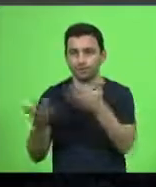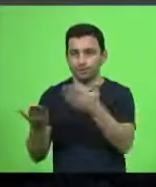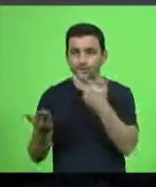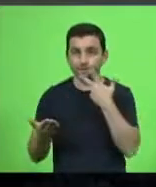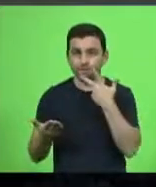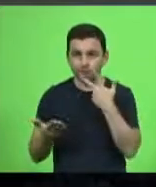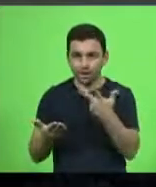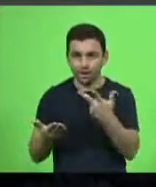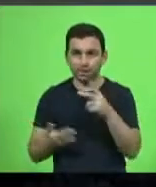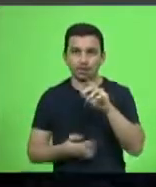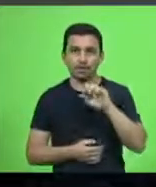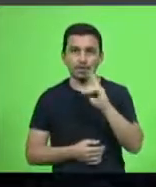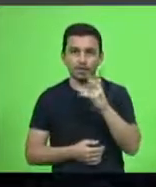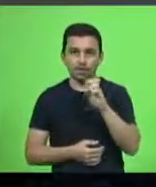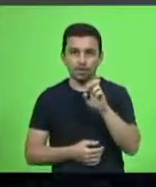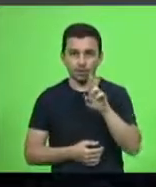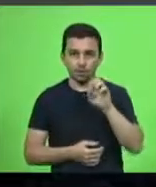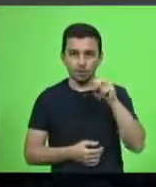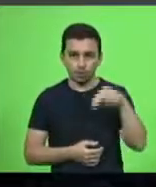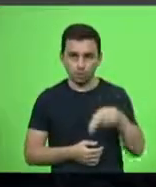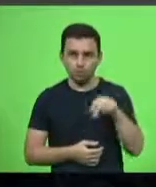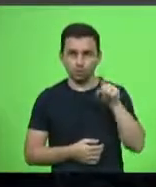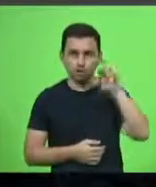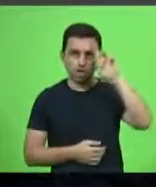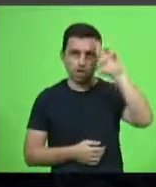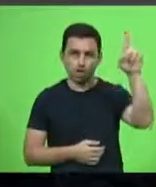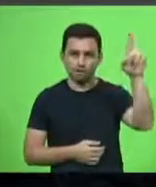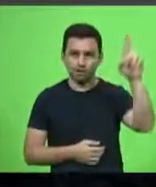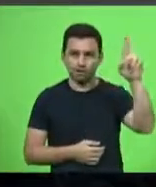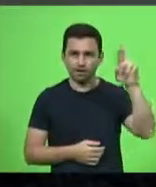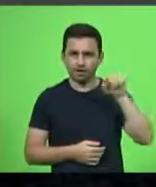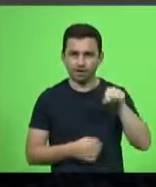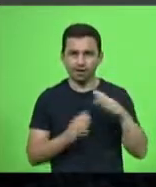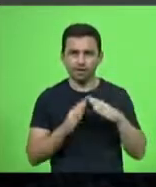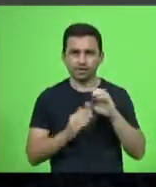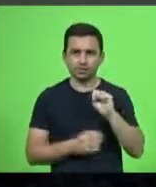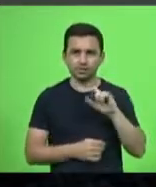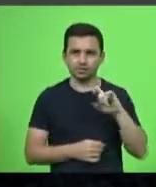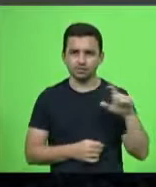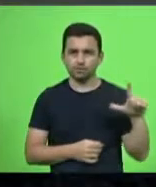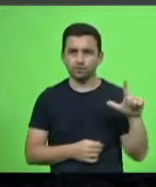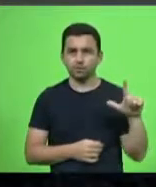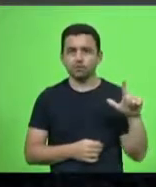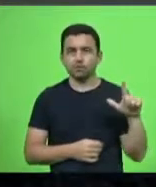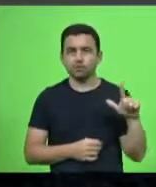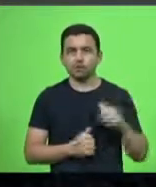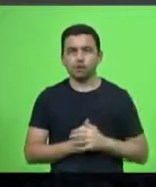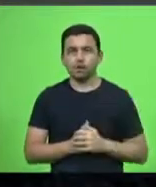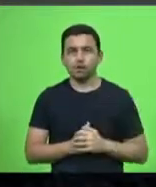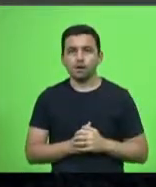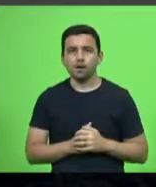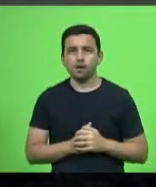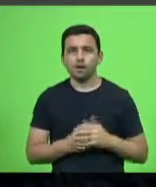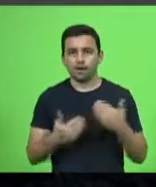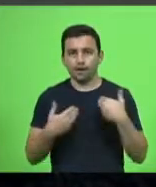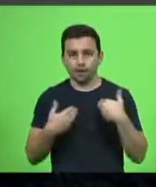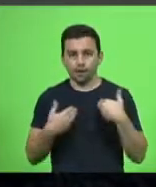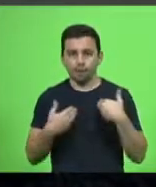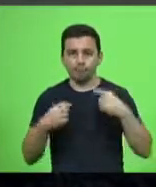que o Heron agora é chefe da Casa Civil e não manda mais aqui, eu, como